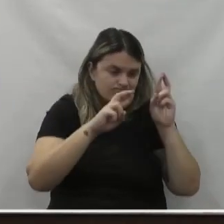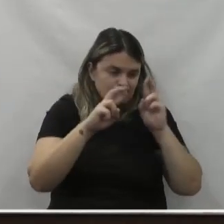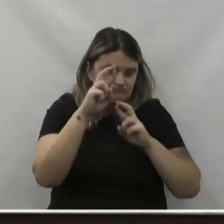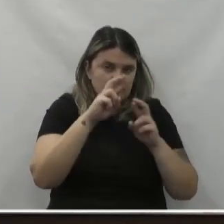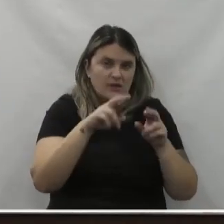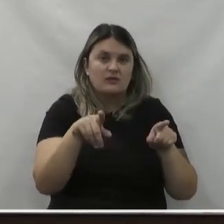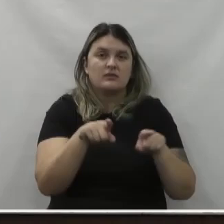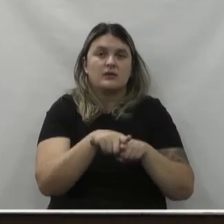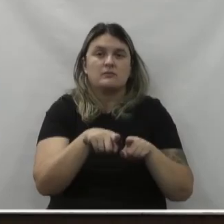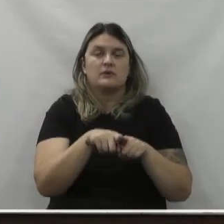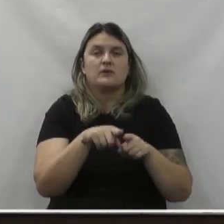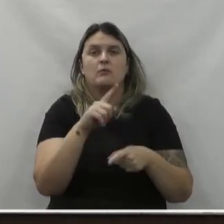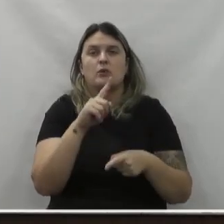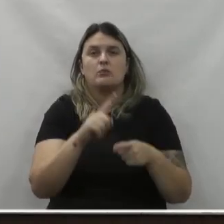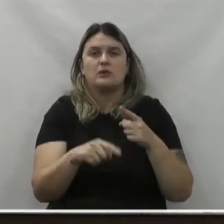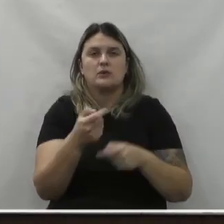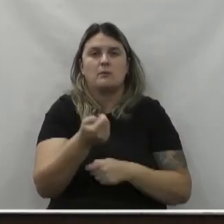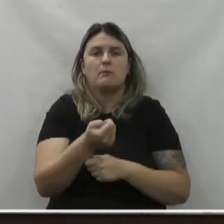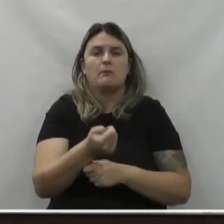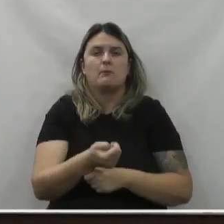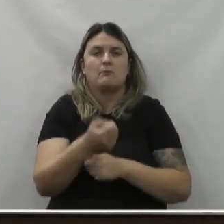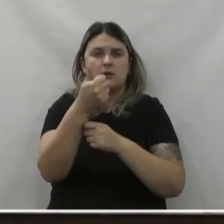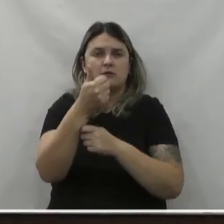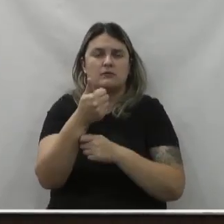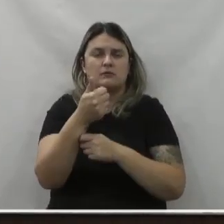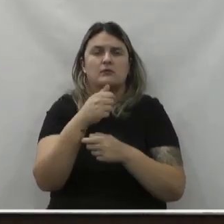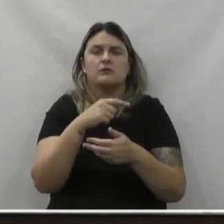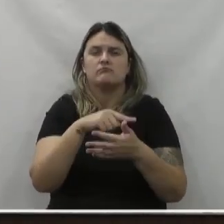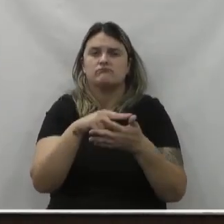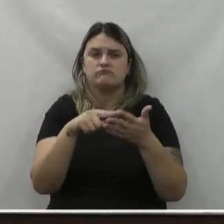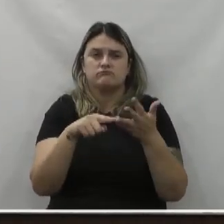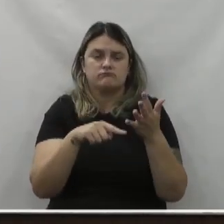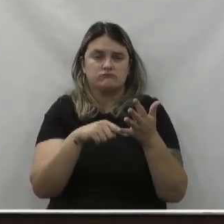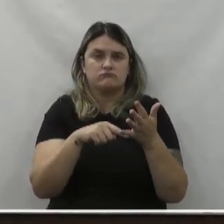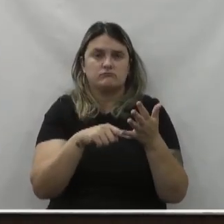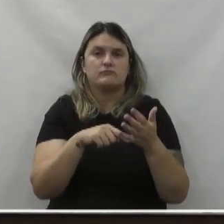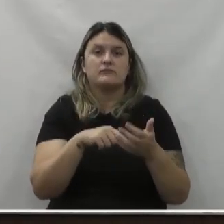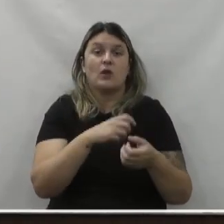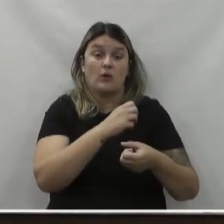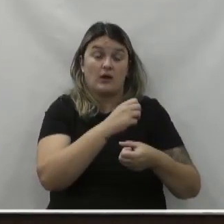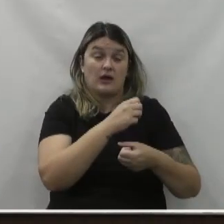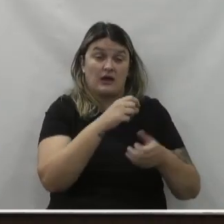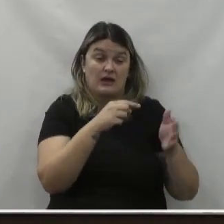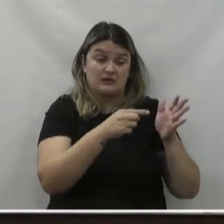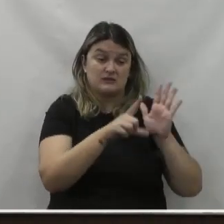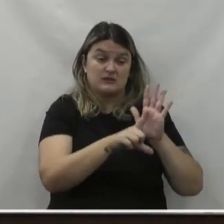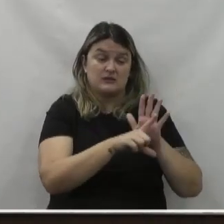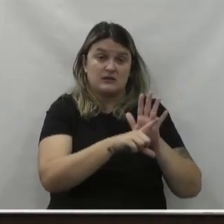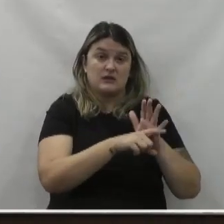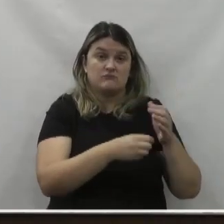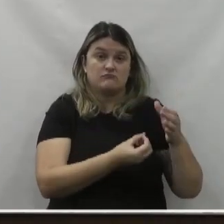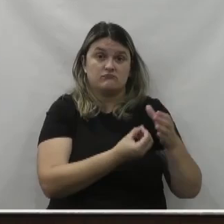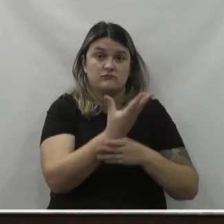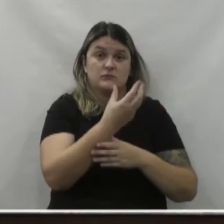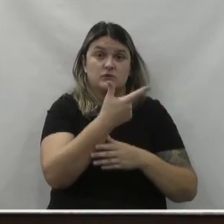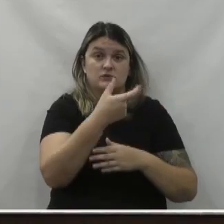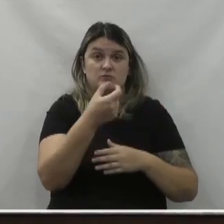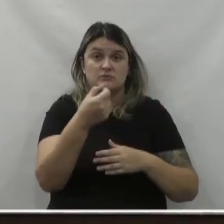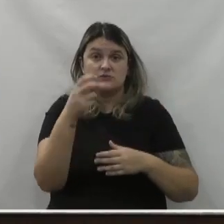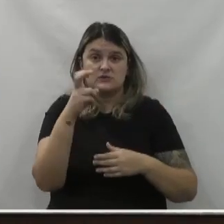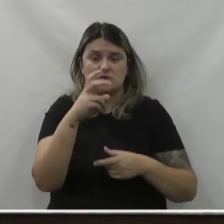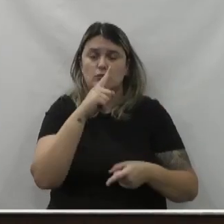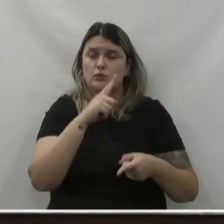de artifício com estampido no município. A referida lei, sancionada em 2025, proíbe a queima e a soltura de